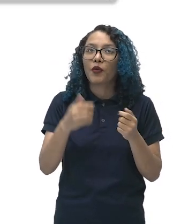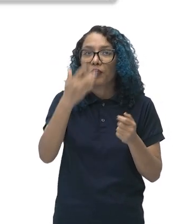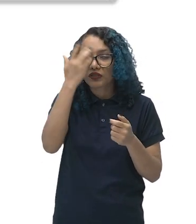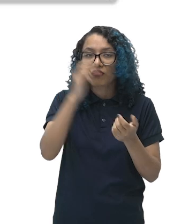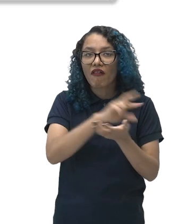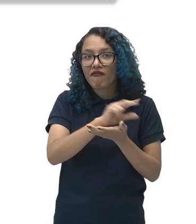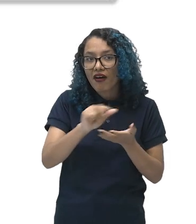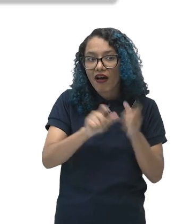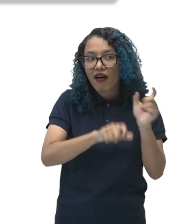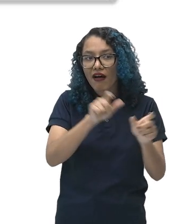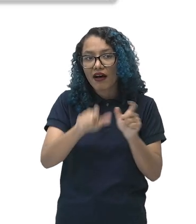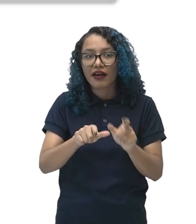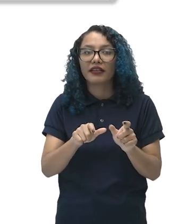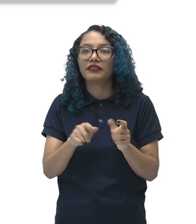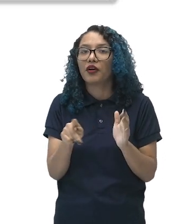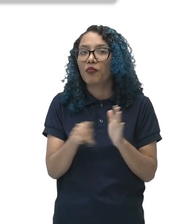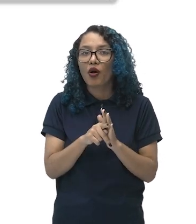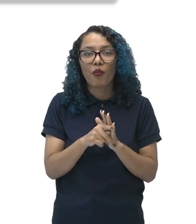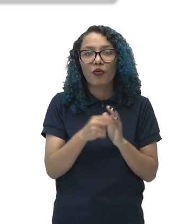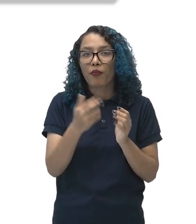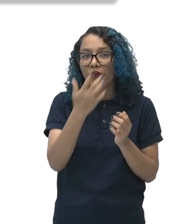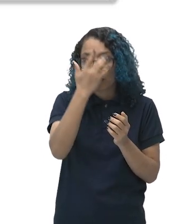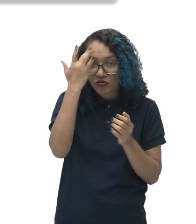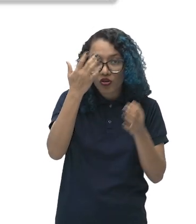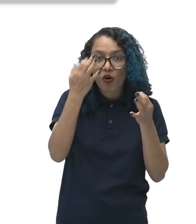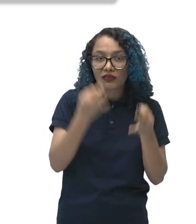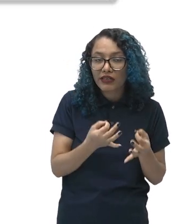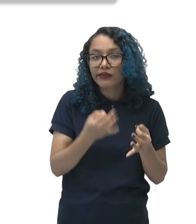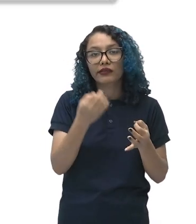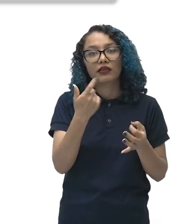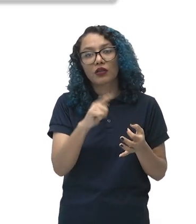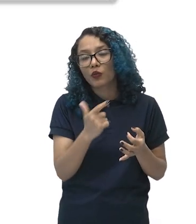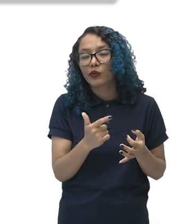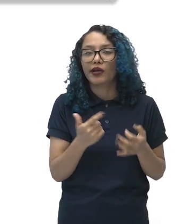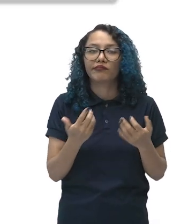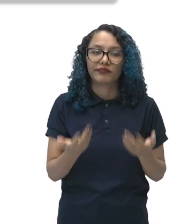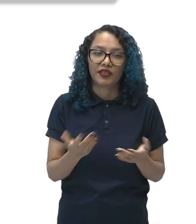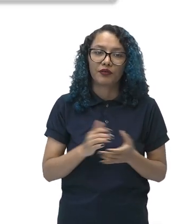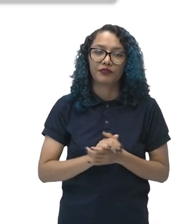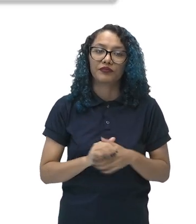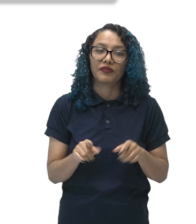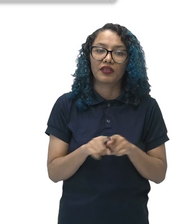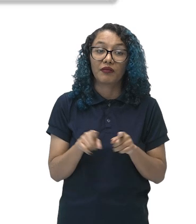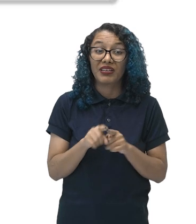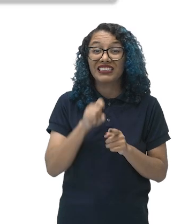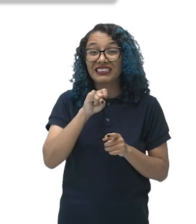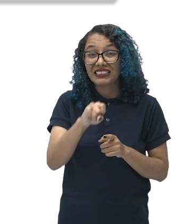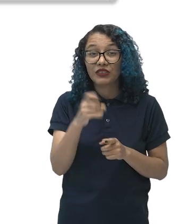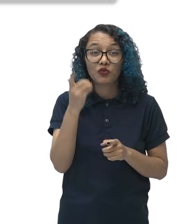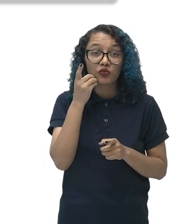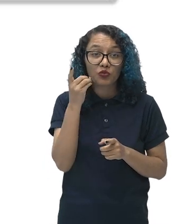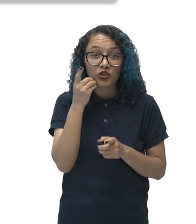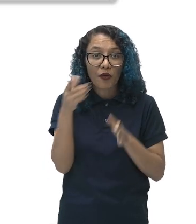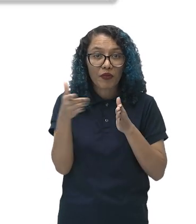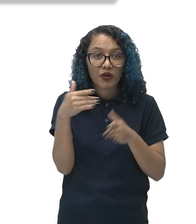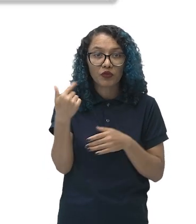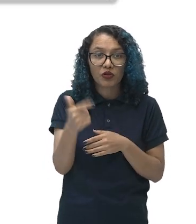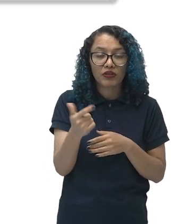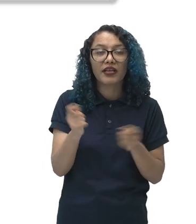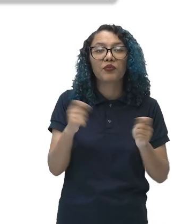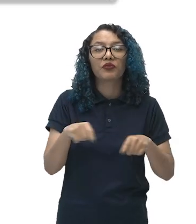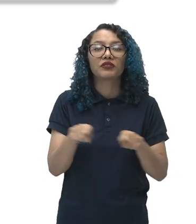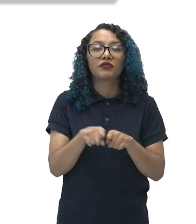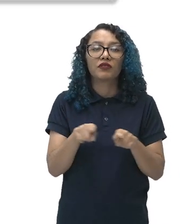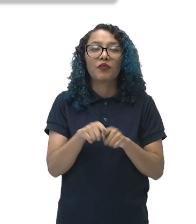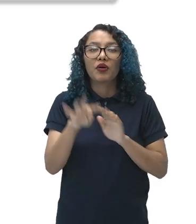pertence a uma pessoa nem a um veículo específico, né? O fato também de não ter data de publicação permite